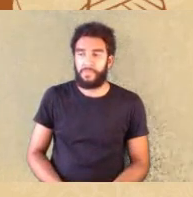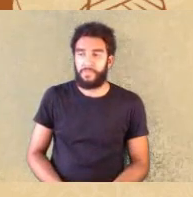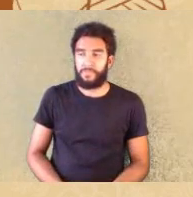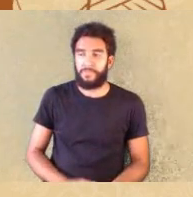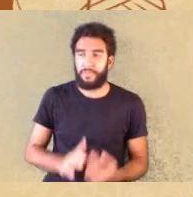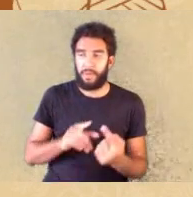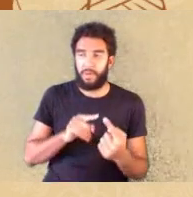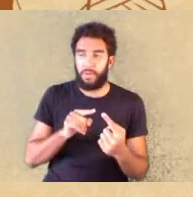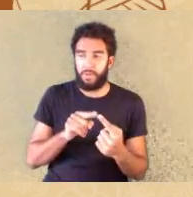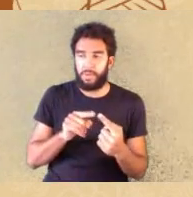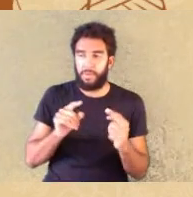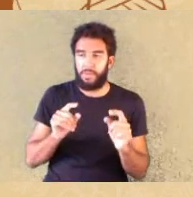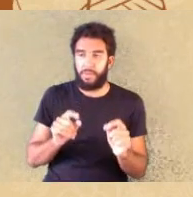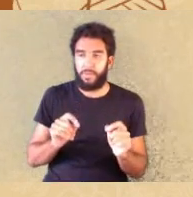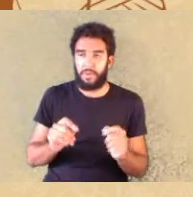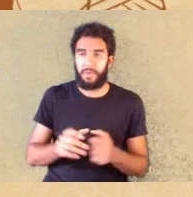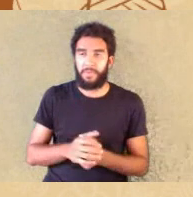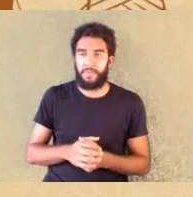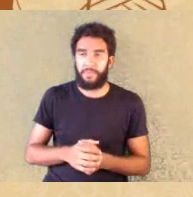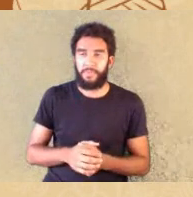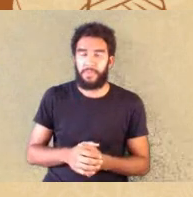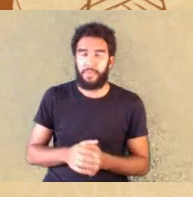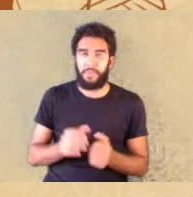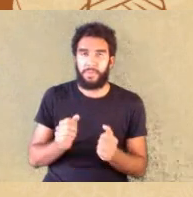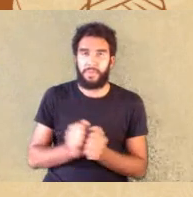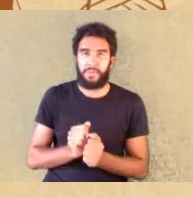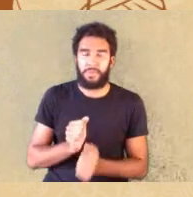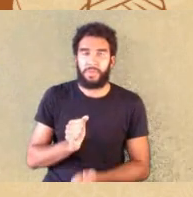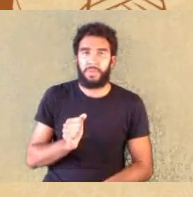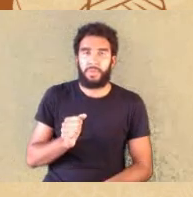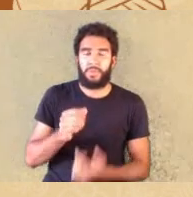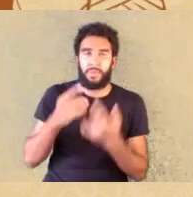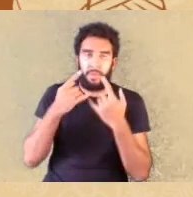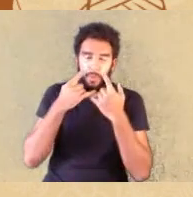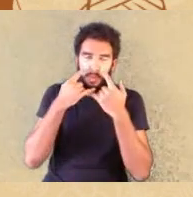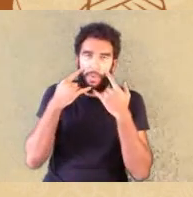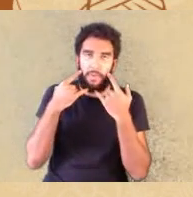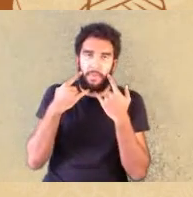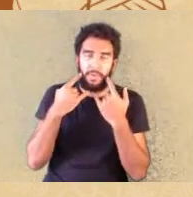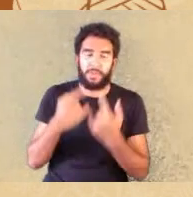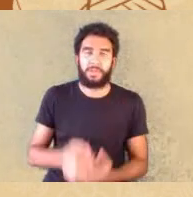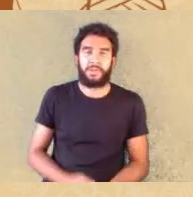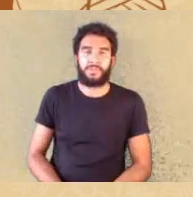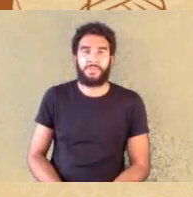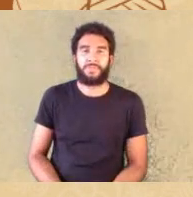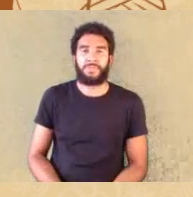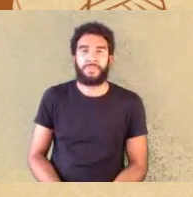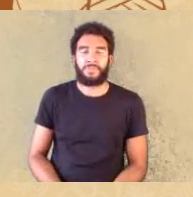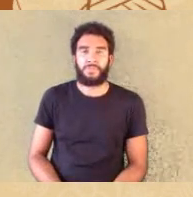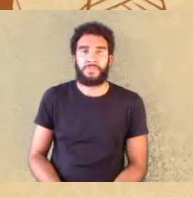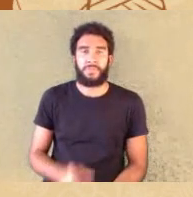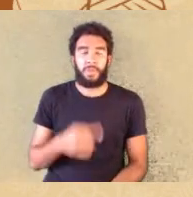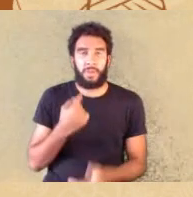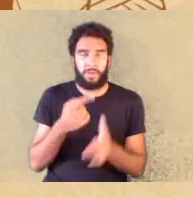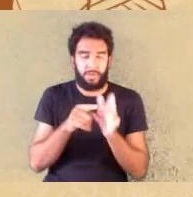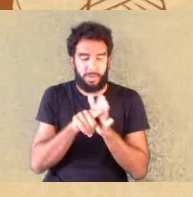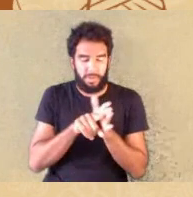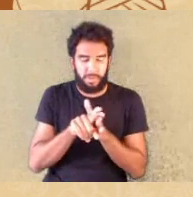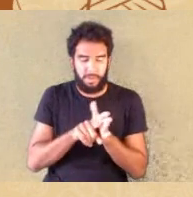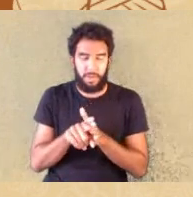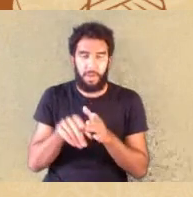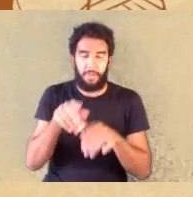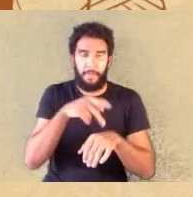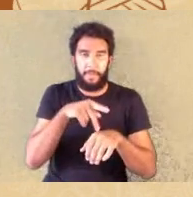dados sobre saúde mental. Eu vou apresentar para vocês os resultados que nós investigamos em países de baixo e